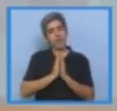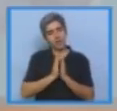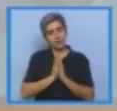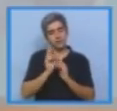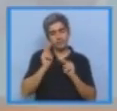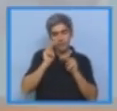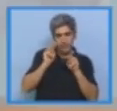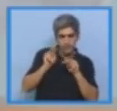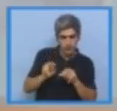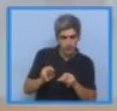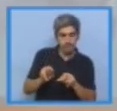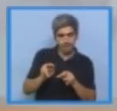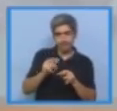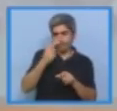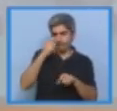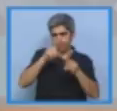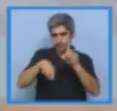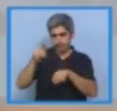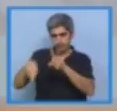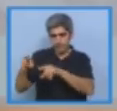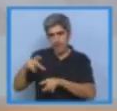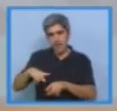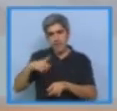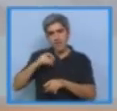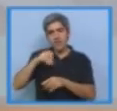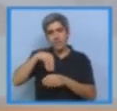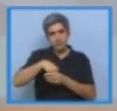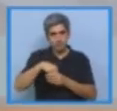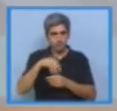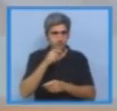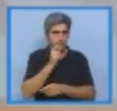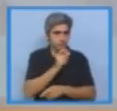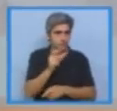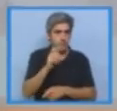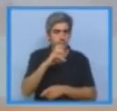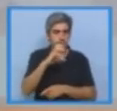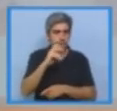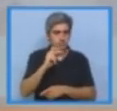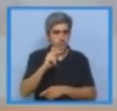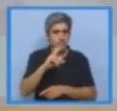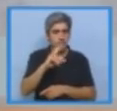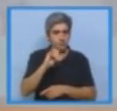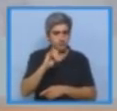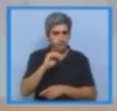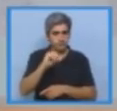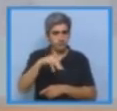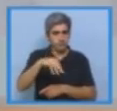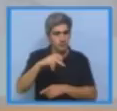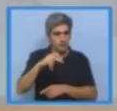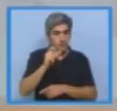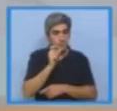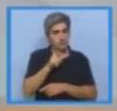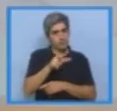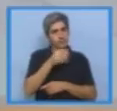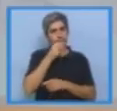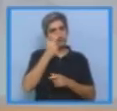na diversidade da sua riqueza interior, não é? Nós temos na Igreja a palavra carisma, que nos fala dessa diversidade,